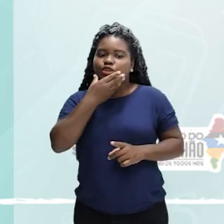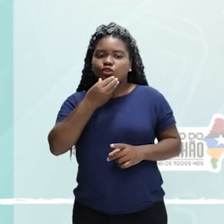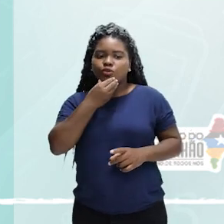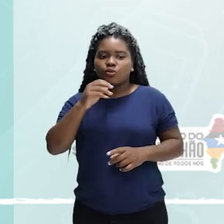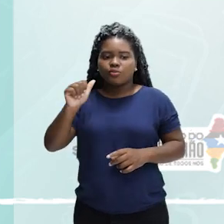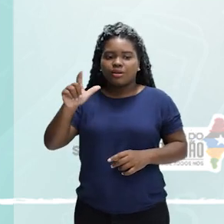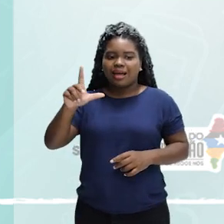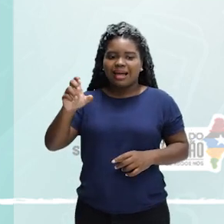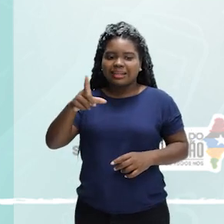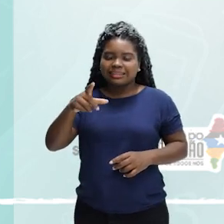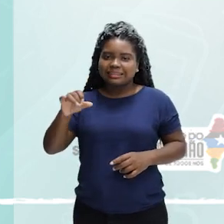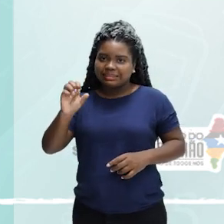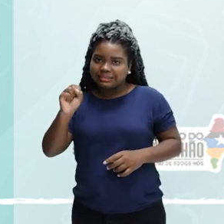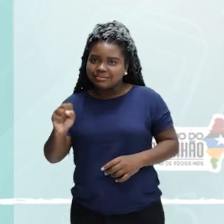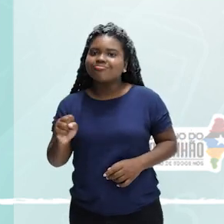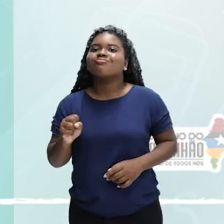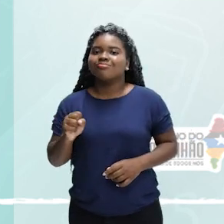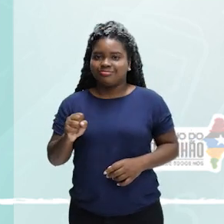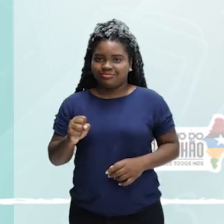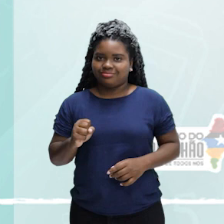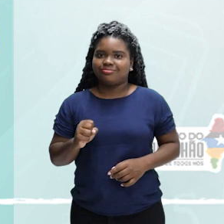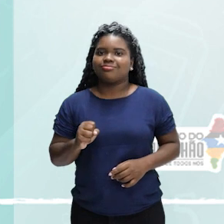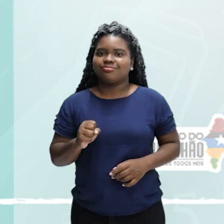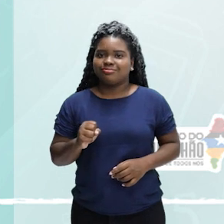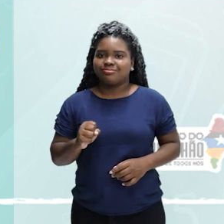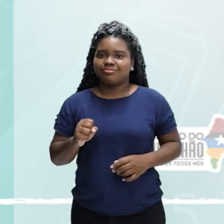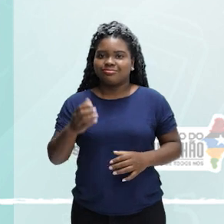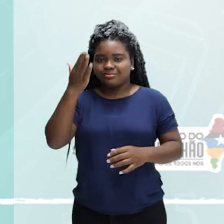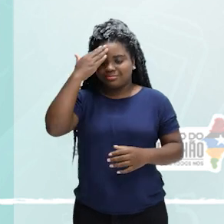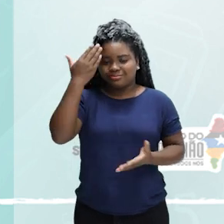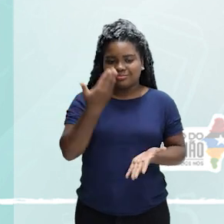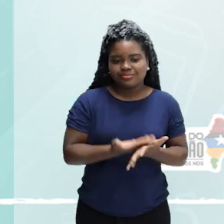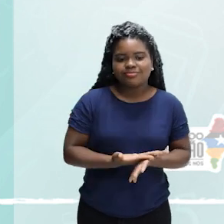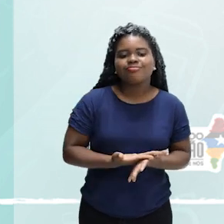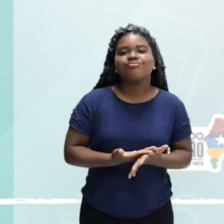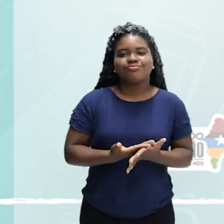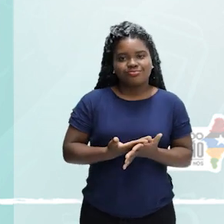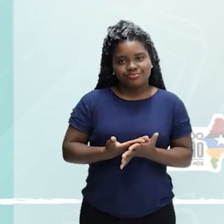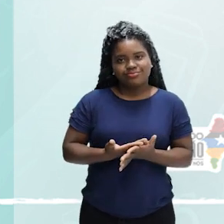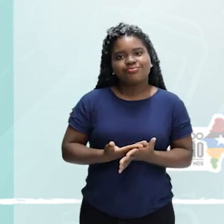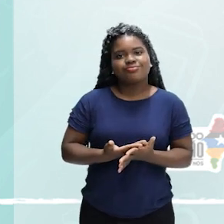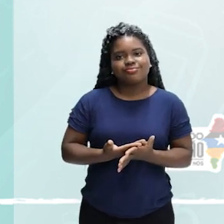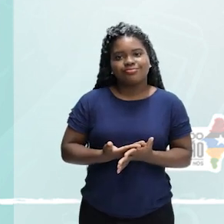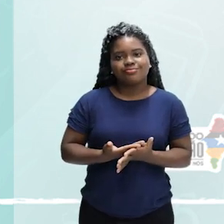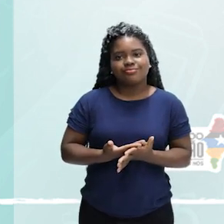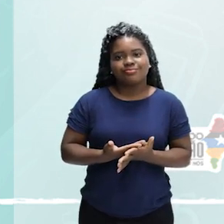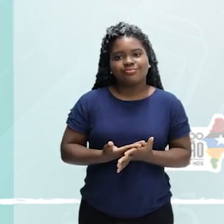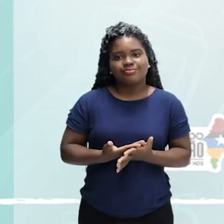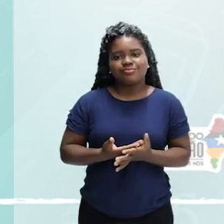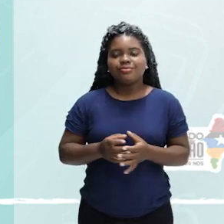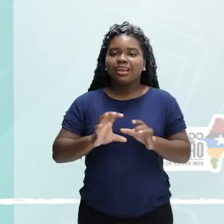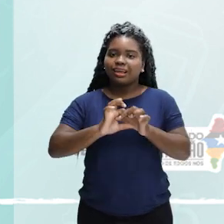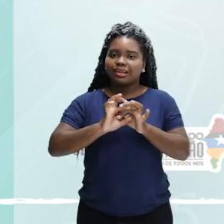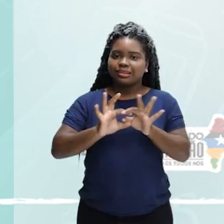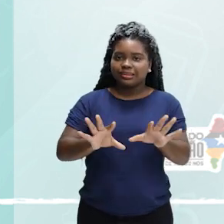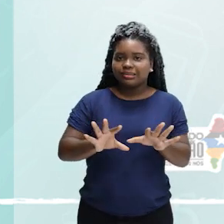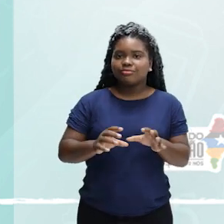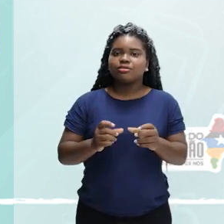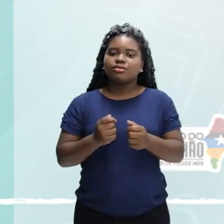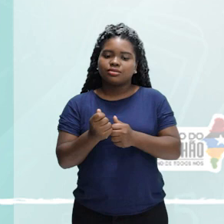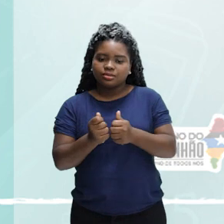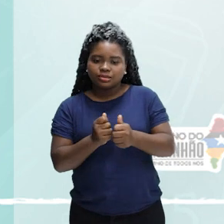na democracia contemporânea. A solidez institucional e a liberdade econômica. Isso